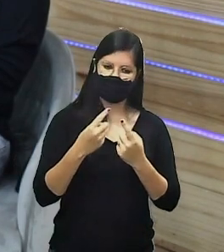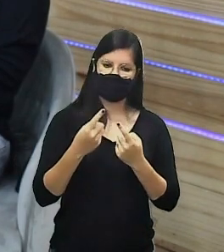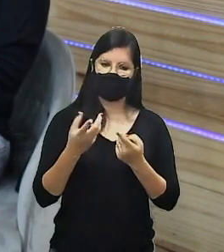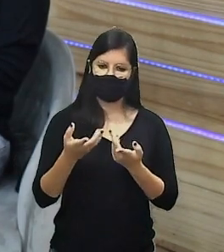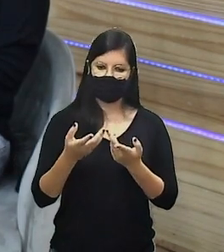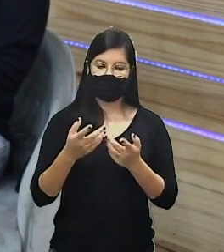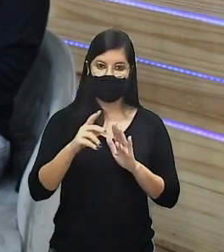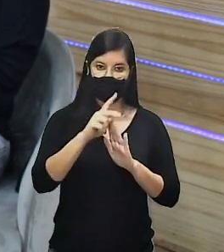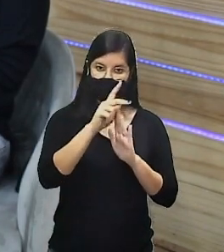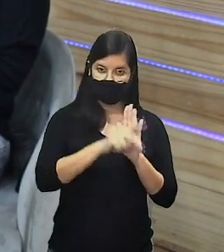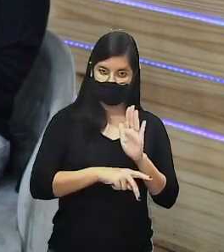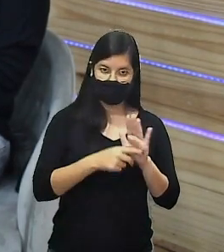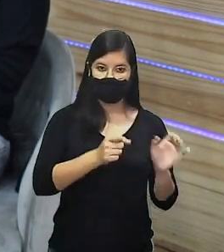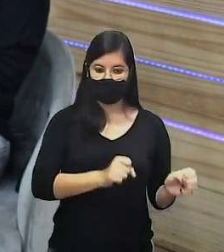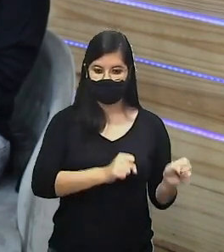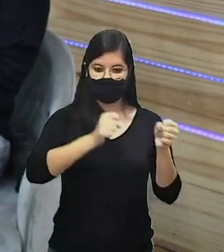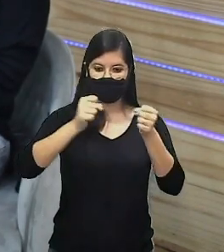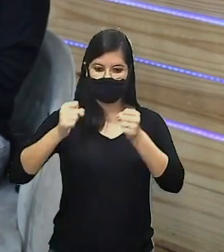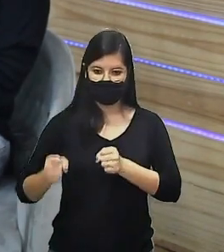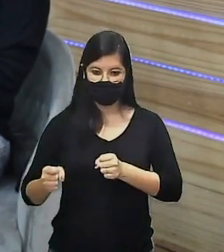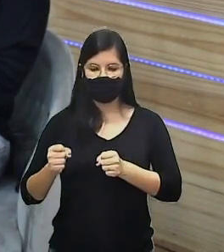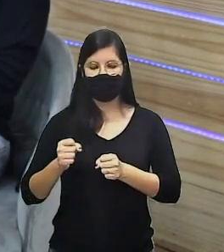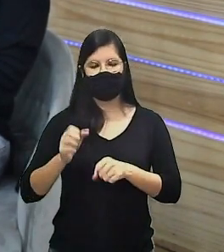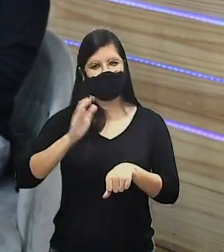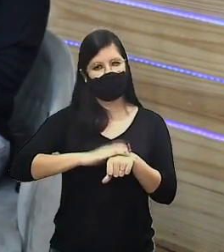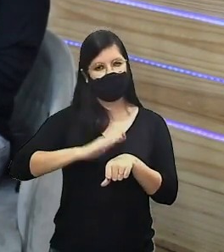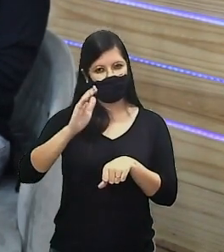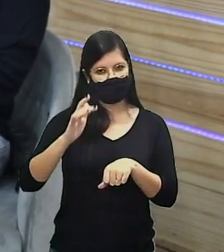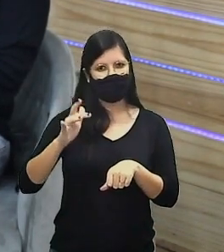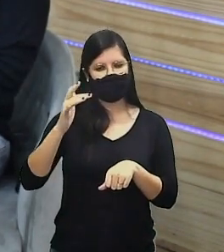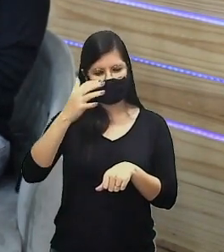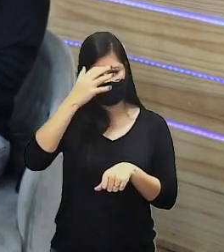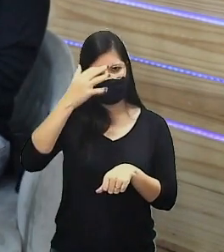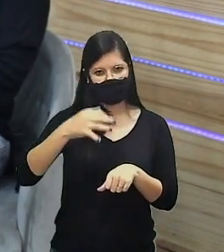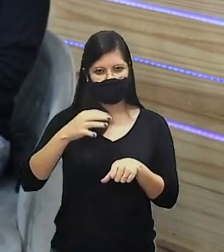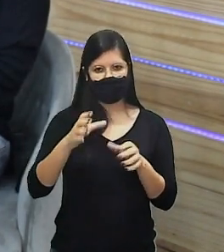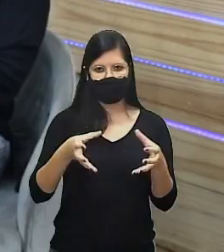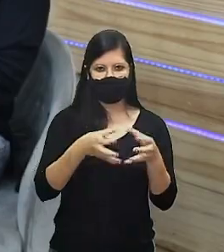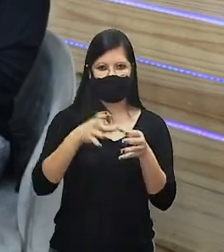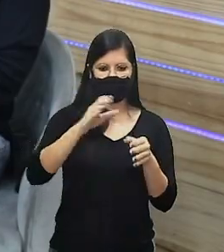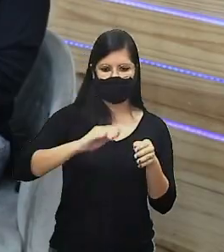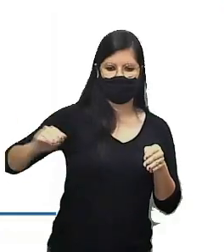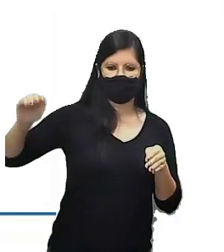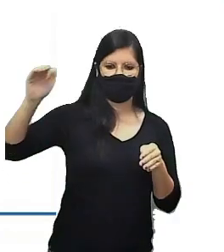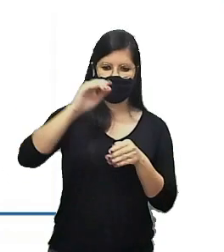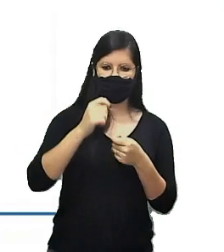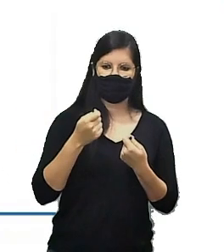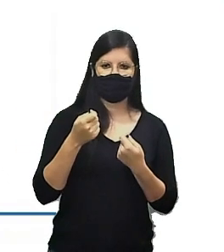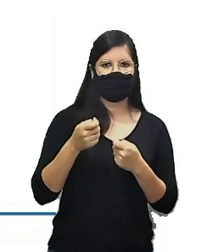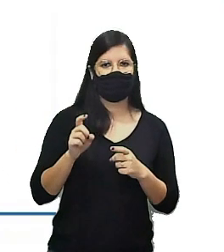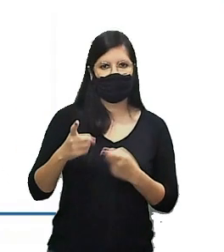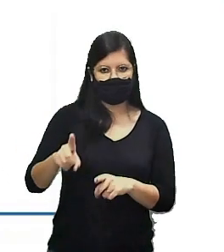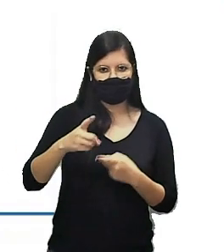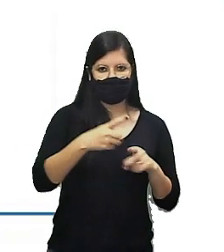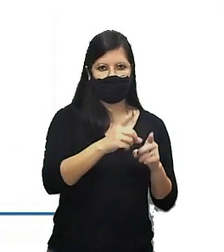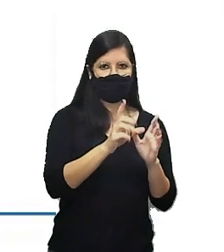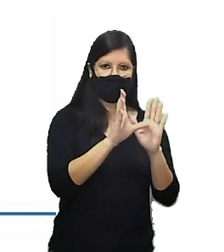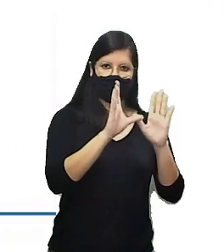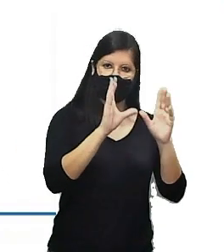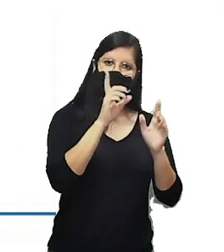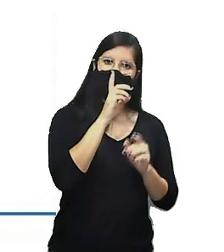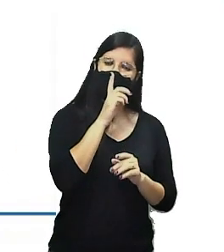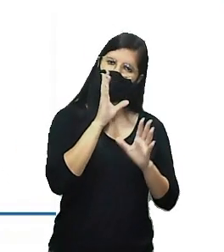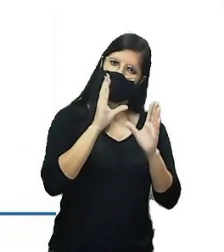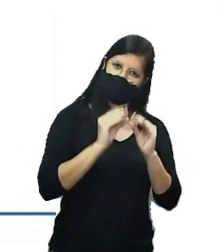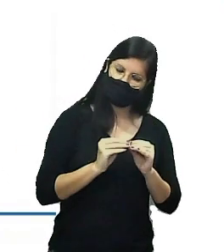diz: o projeto de poder mais consistente das classes dominantes é provocar silêncios e esquecimentos